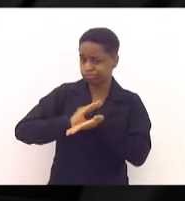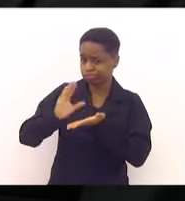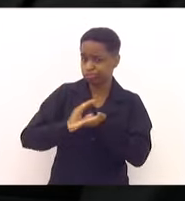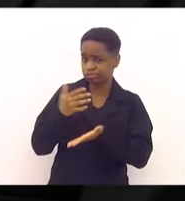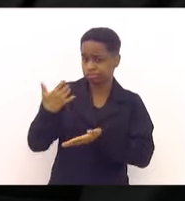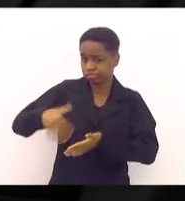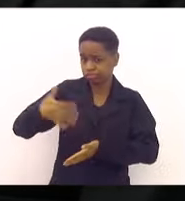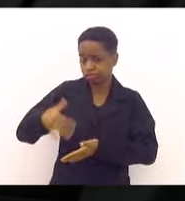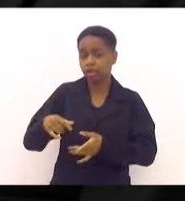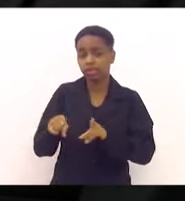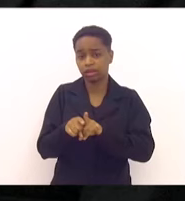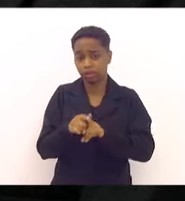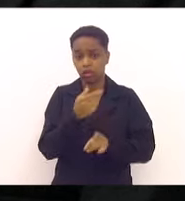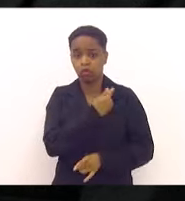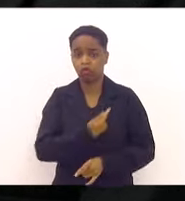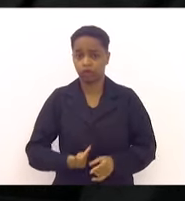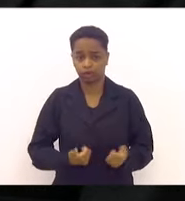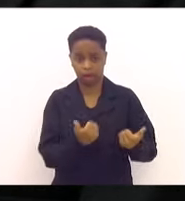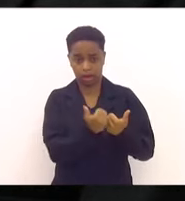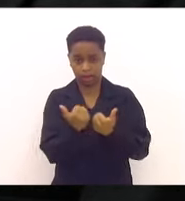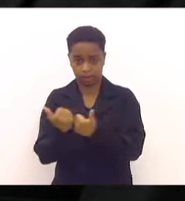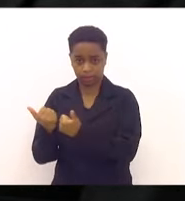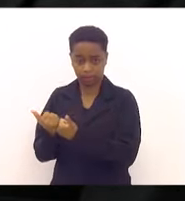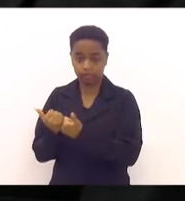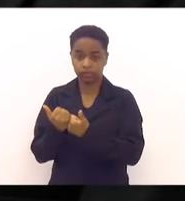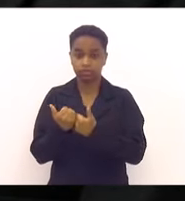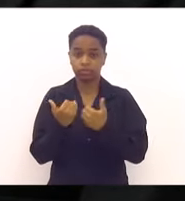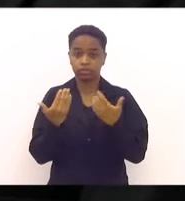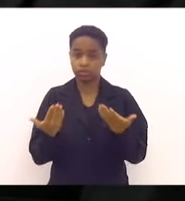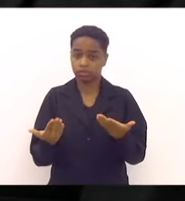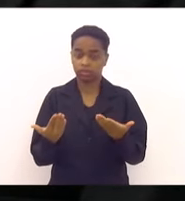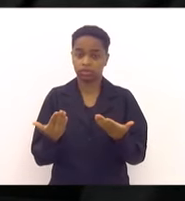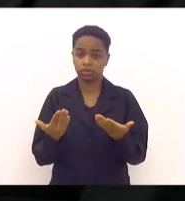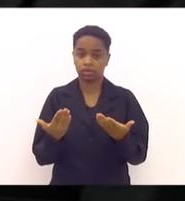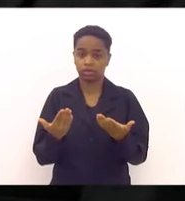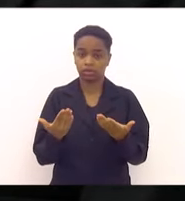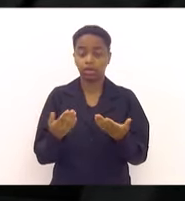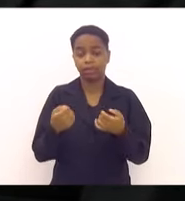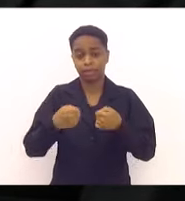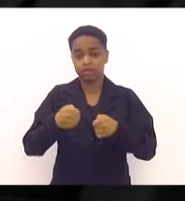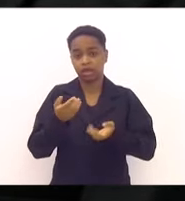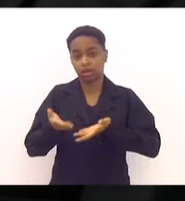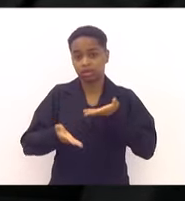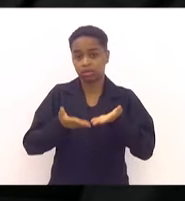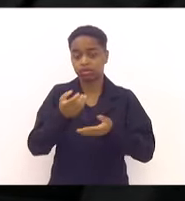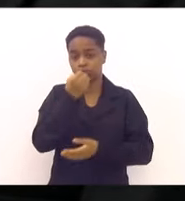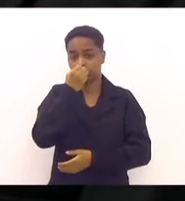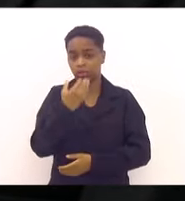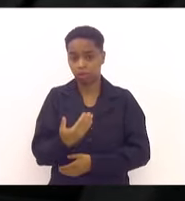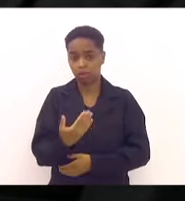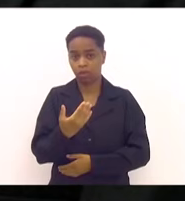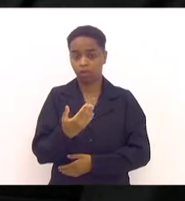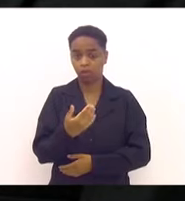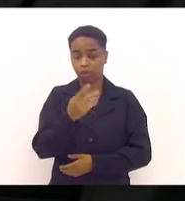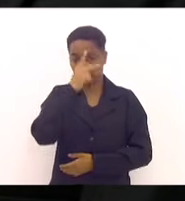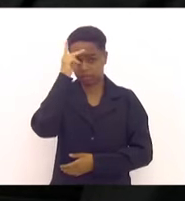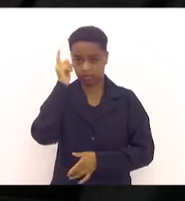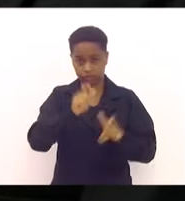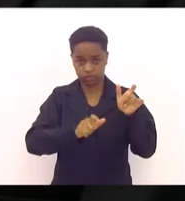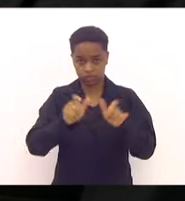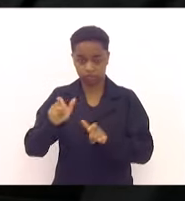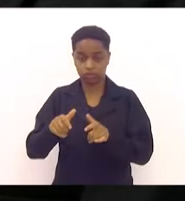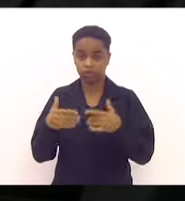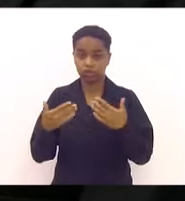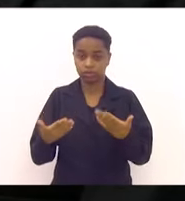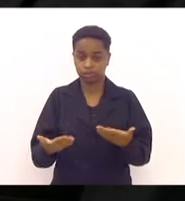repasse dos governos locais, então não custava nada dar um bom atendimento aos passageiros, né?